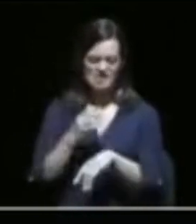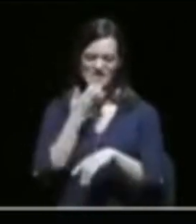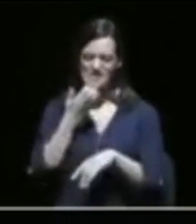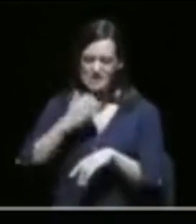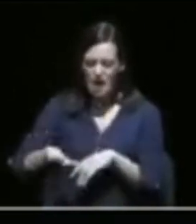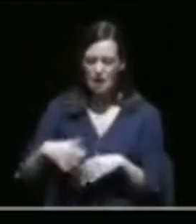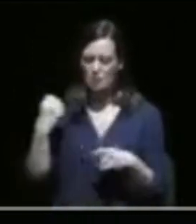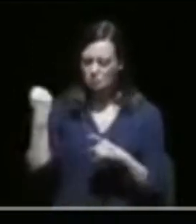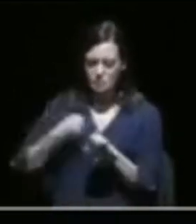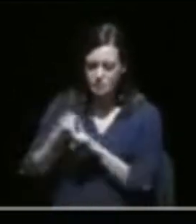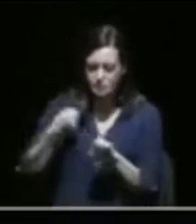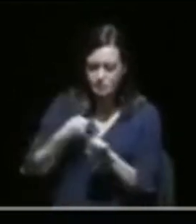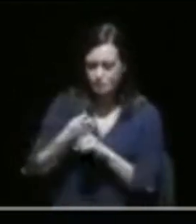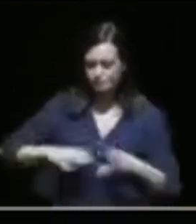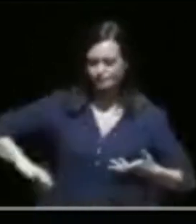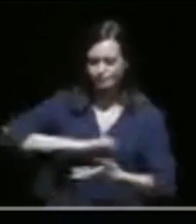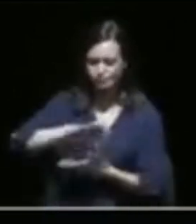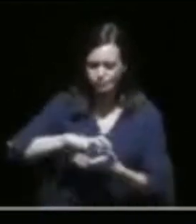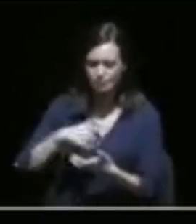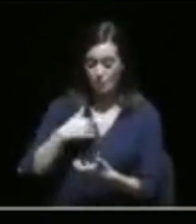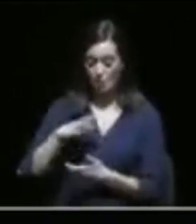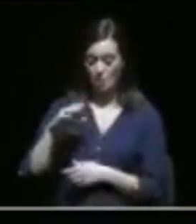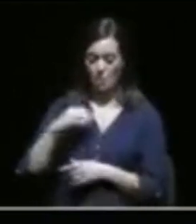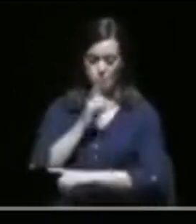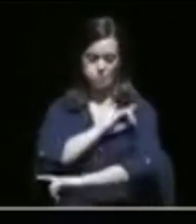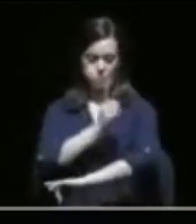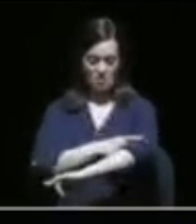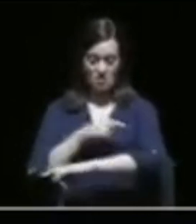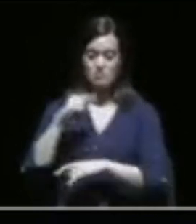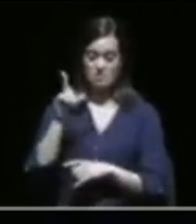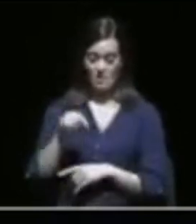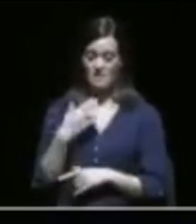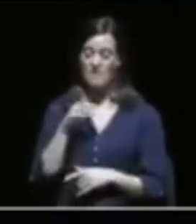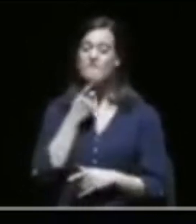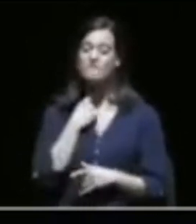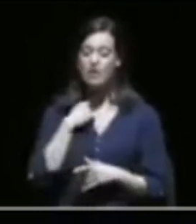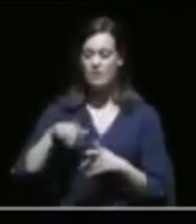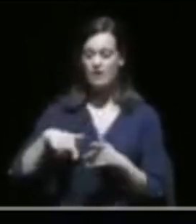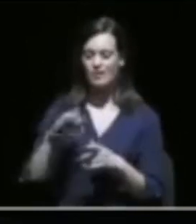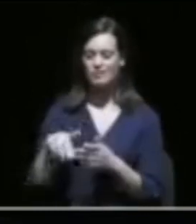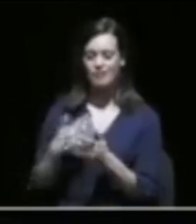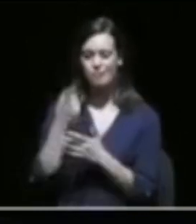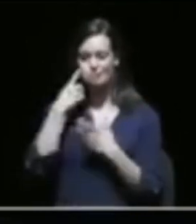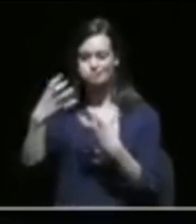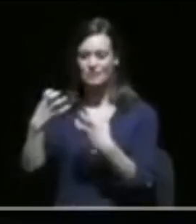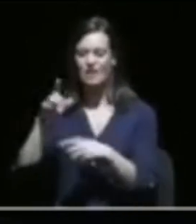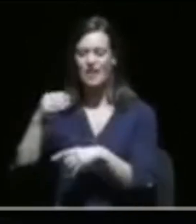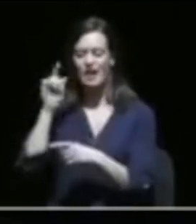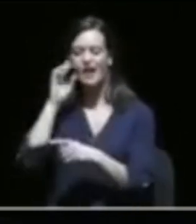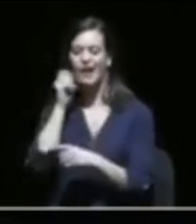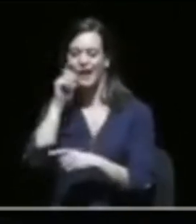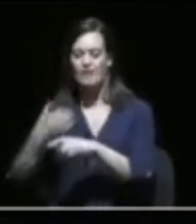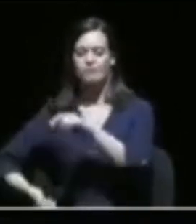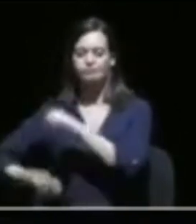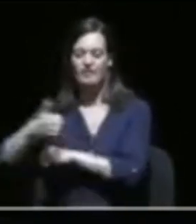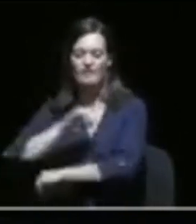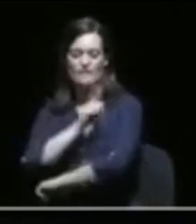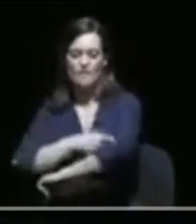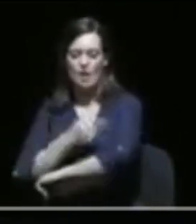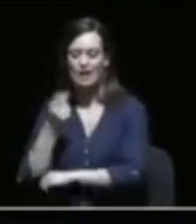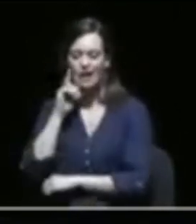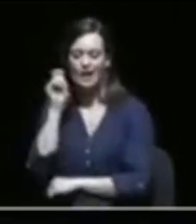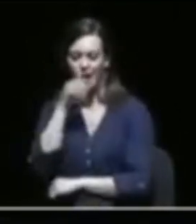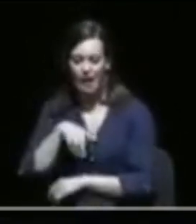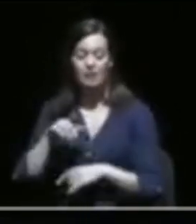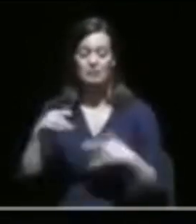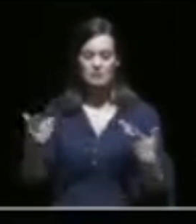É uma prova de força entre o nosso poder e a sua resistência. A fome demonstrou quem é o mais forte. Custou milhões de vidas, mas o sistema dos kolhozes viverá